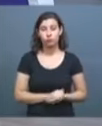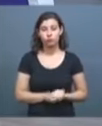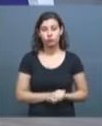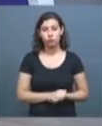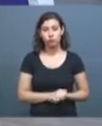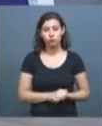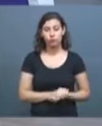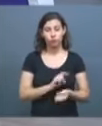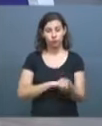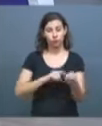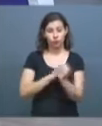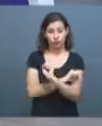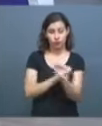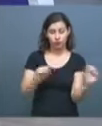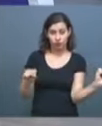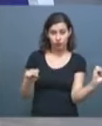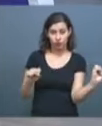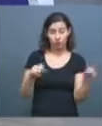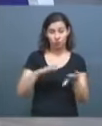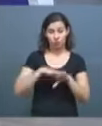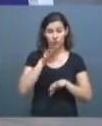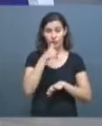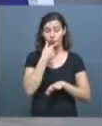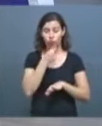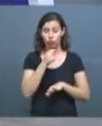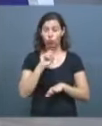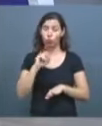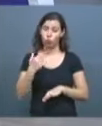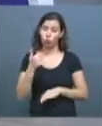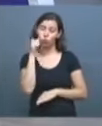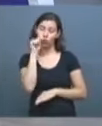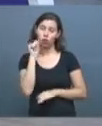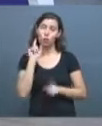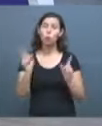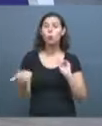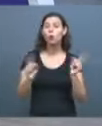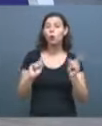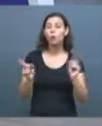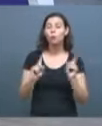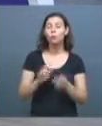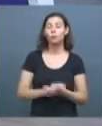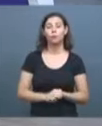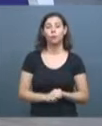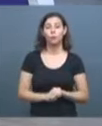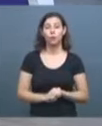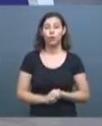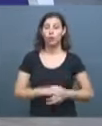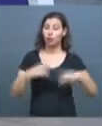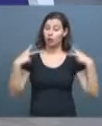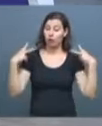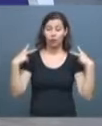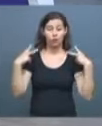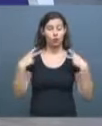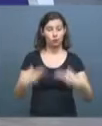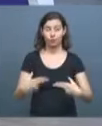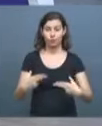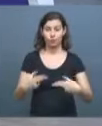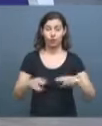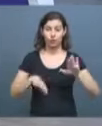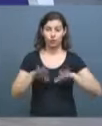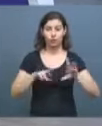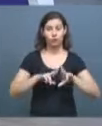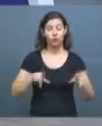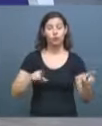o estresse, ele ataca mais o homem ou a mulher? Ou é igual? É igual. A diferença é como a pessoa lida